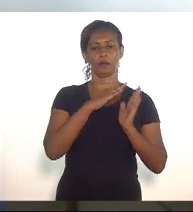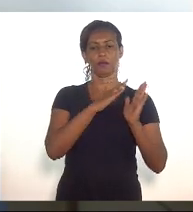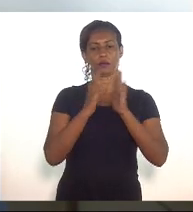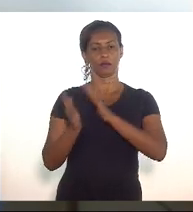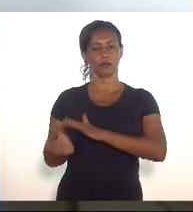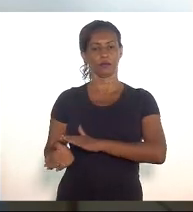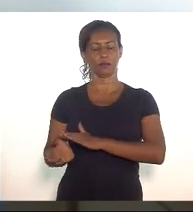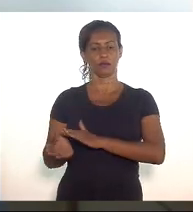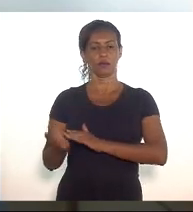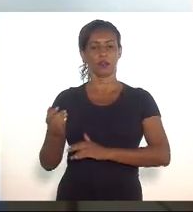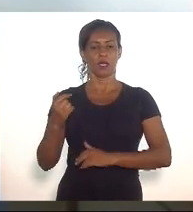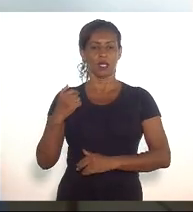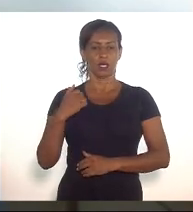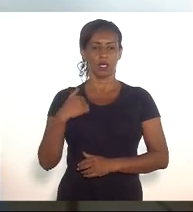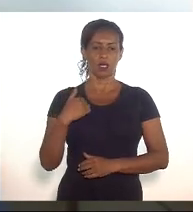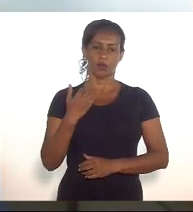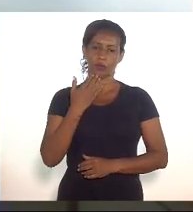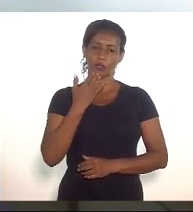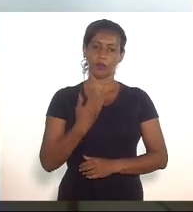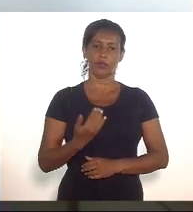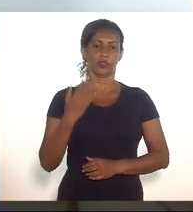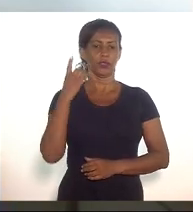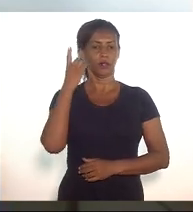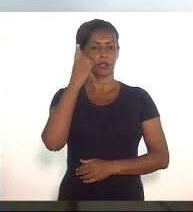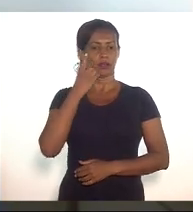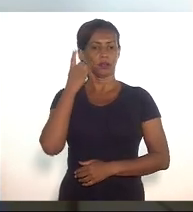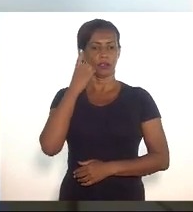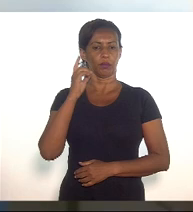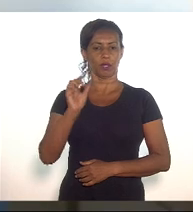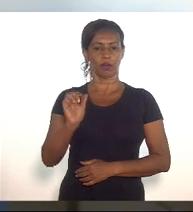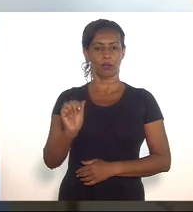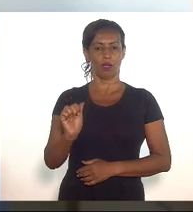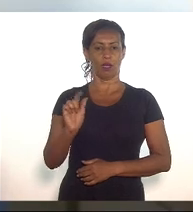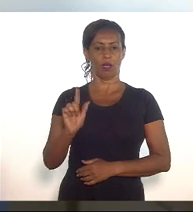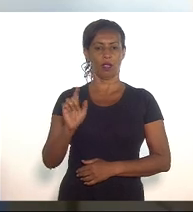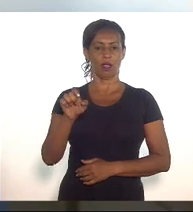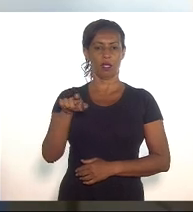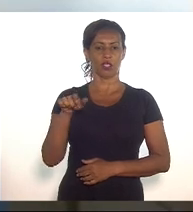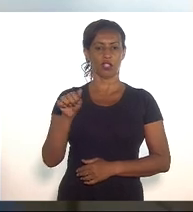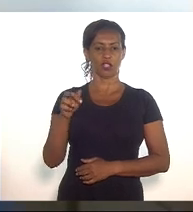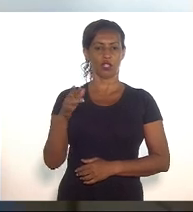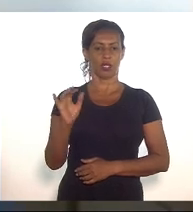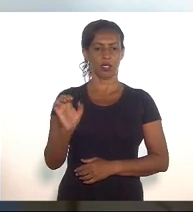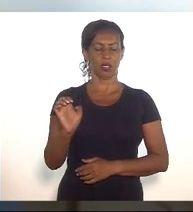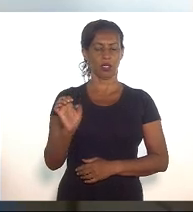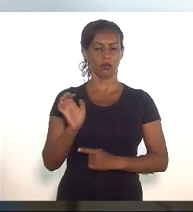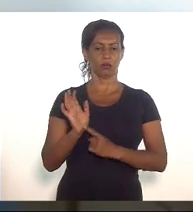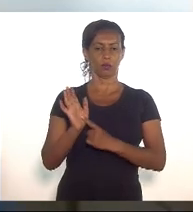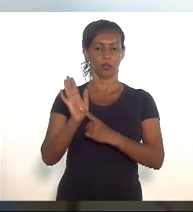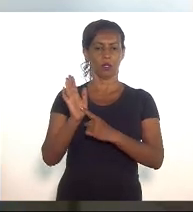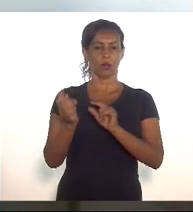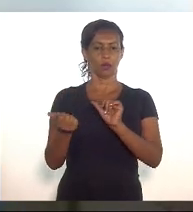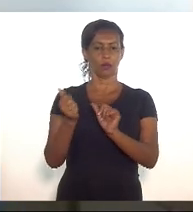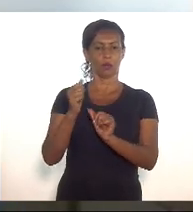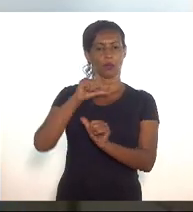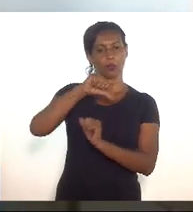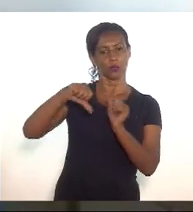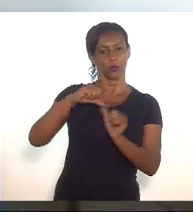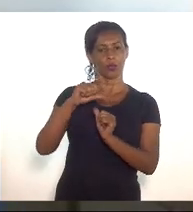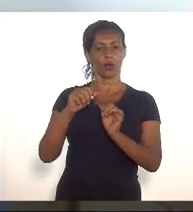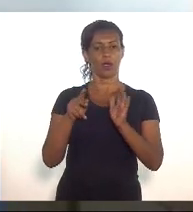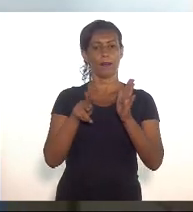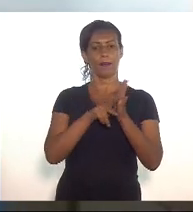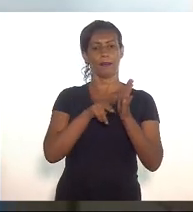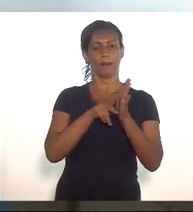vou só, deputado Eliomar, deputado Alexandre Freitas, fazer uma inversão aqui de pauta, né, para a